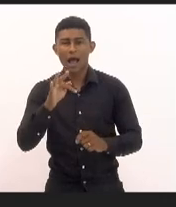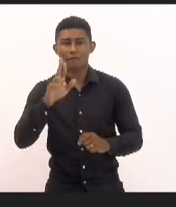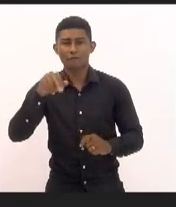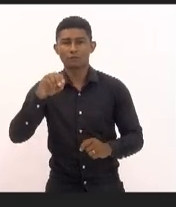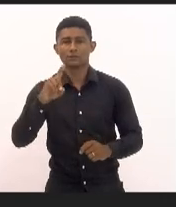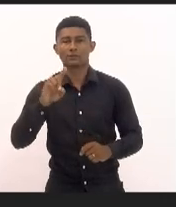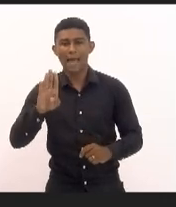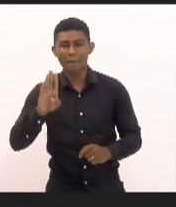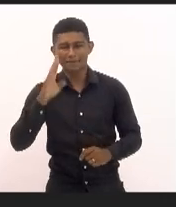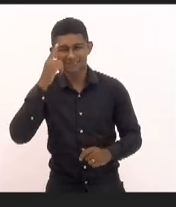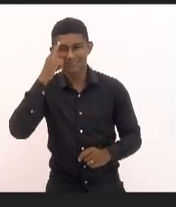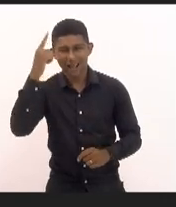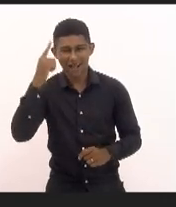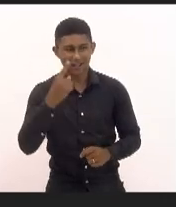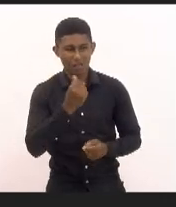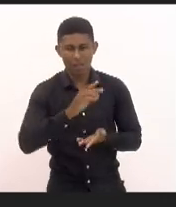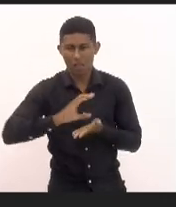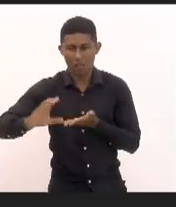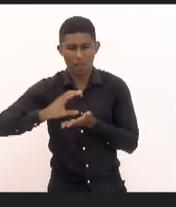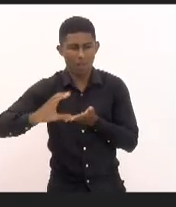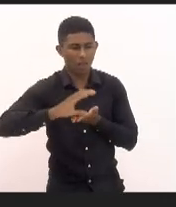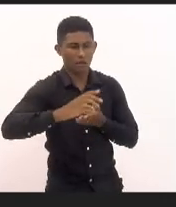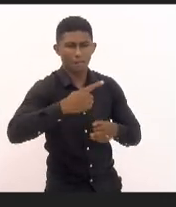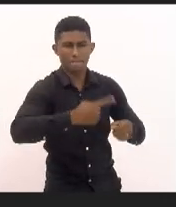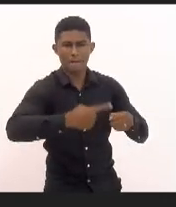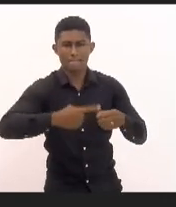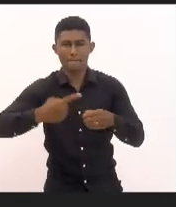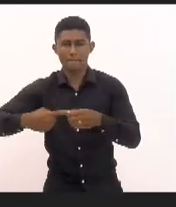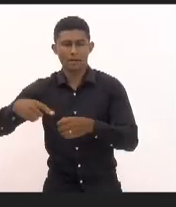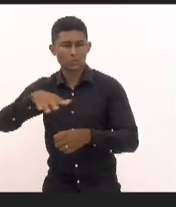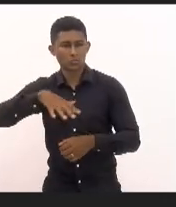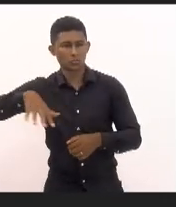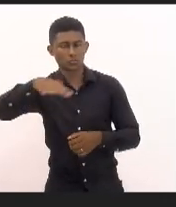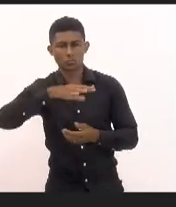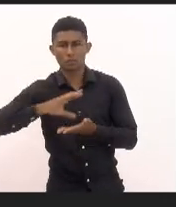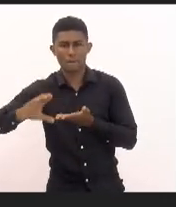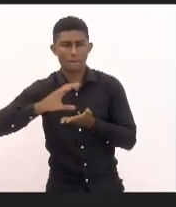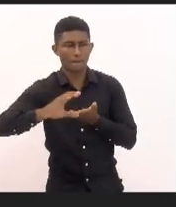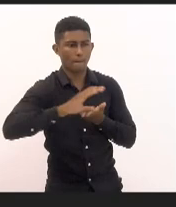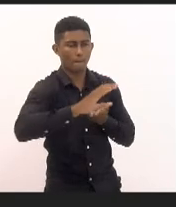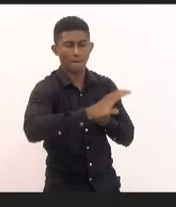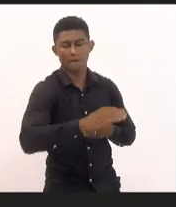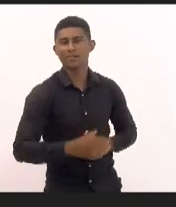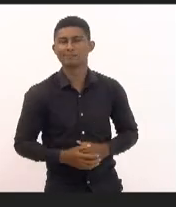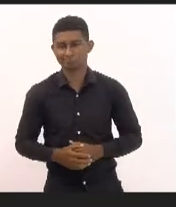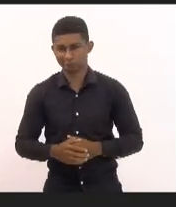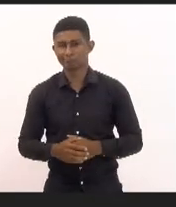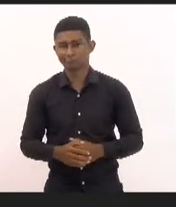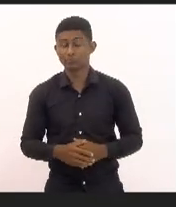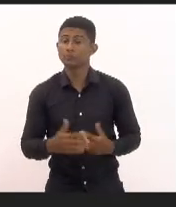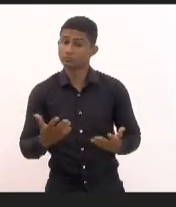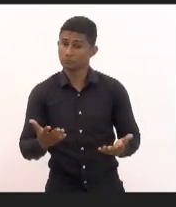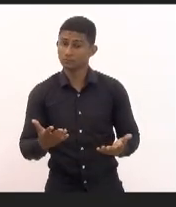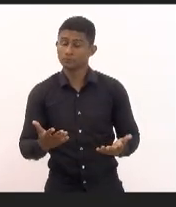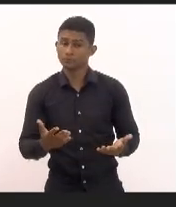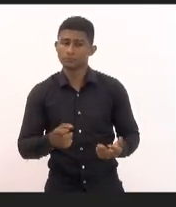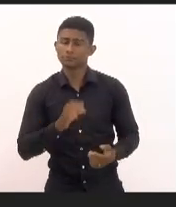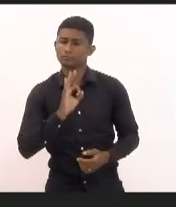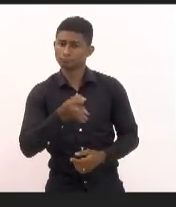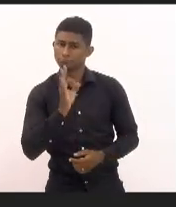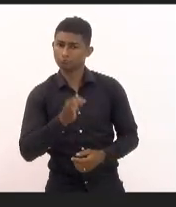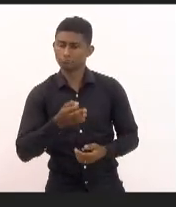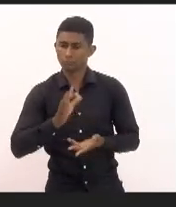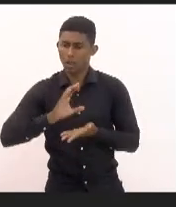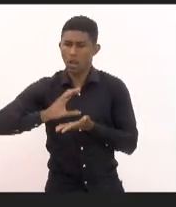aos municípios. Porque o Fundeb, esses repasses, eles são levados em consideração,